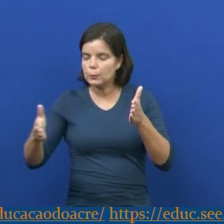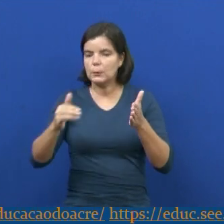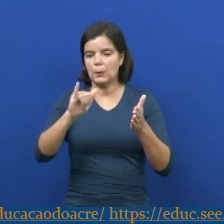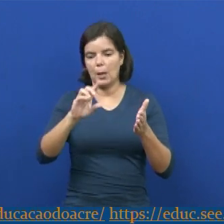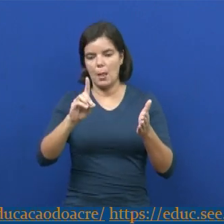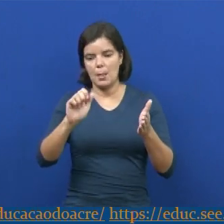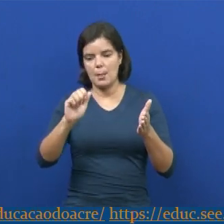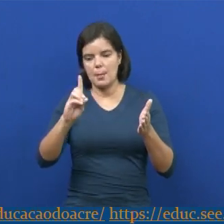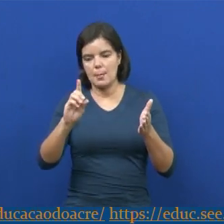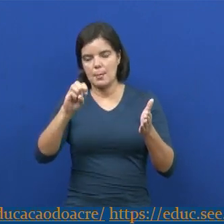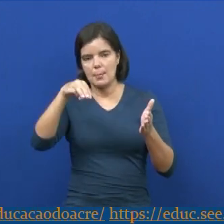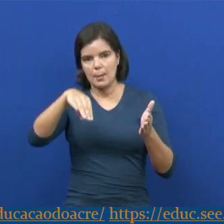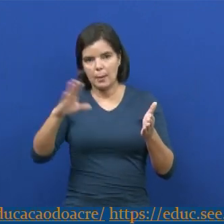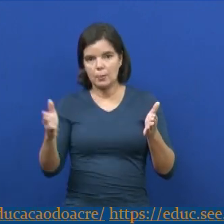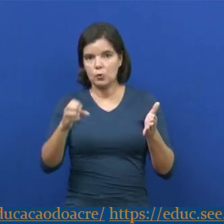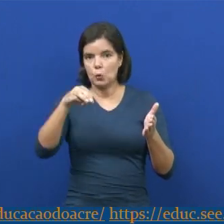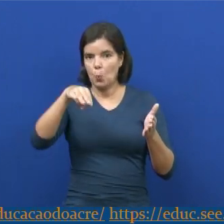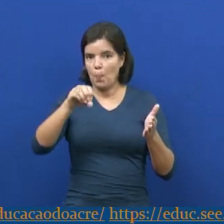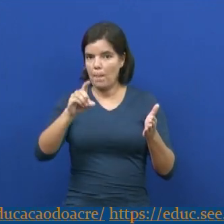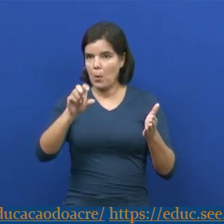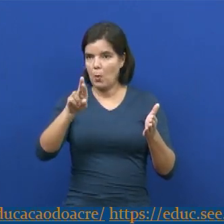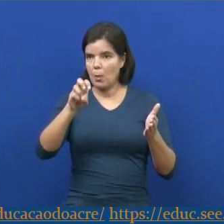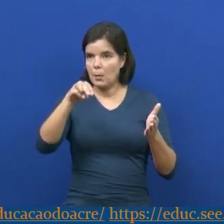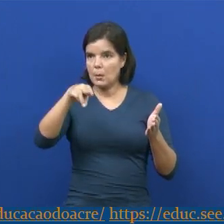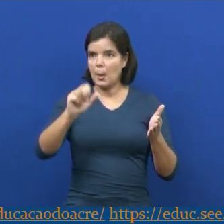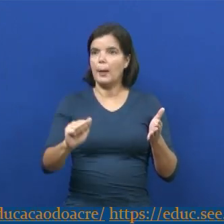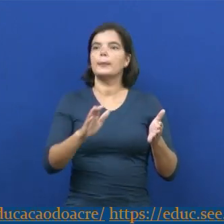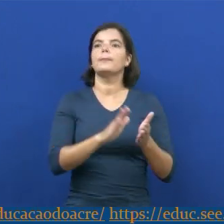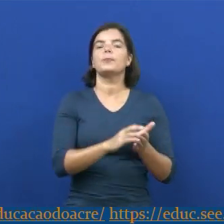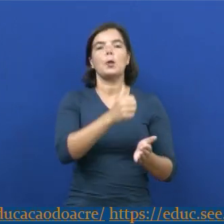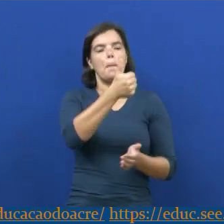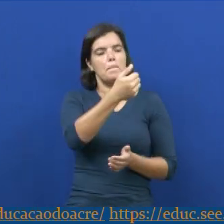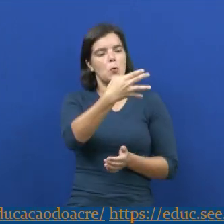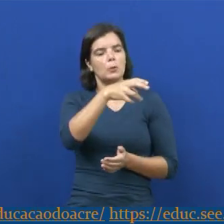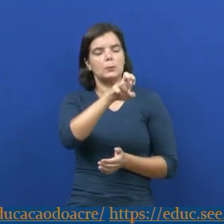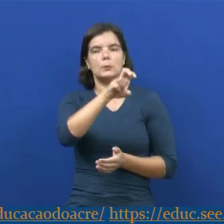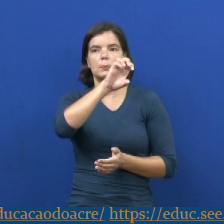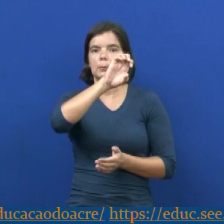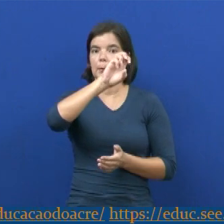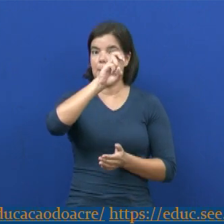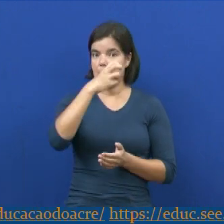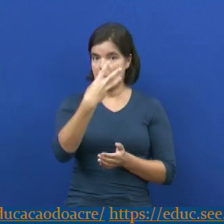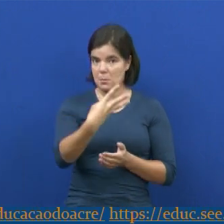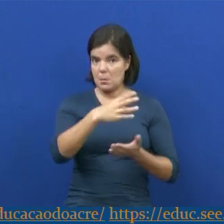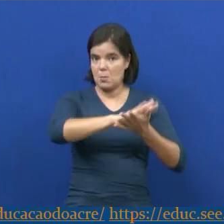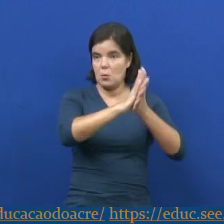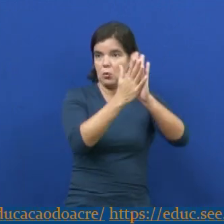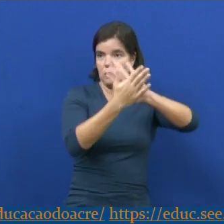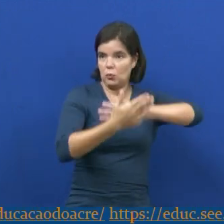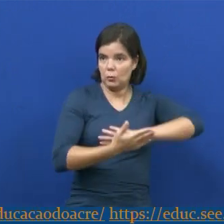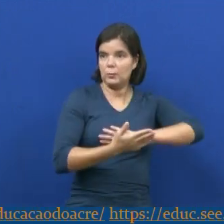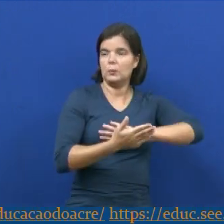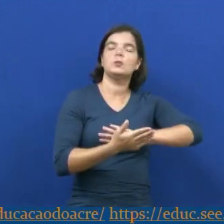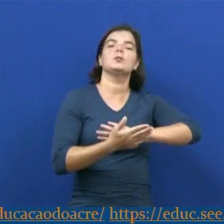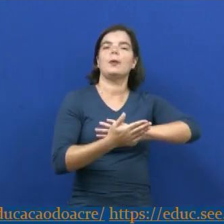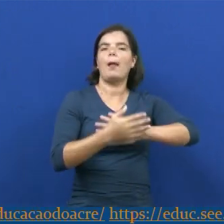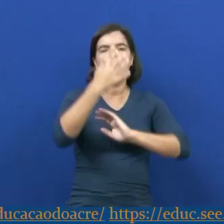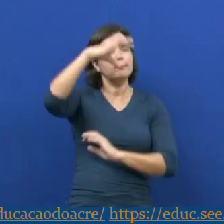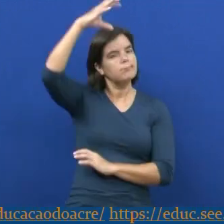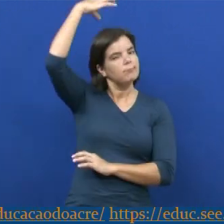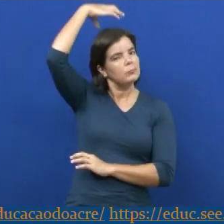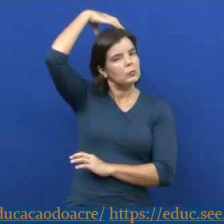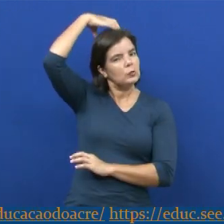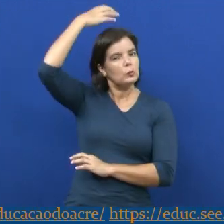Idade Moderna. O início, né, 1453, a queda de Constantinopla, né, o Império Romano do Oriente, né, lá